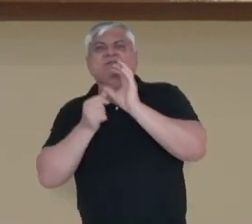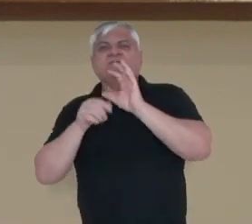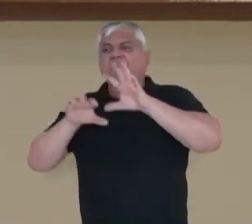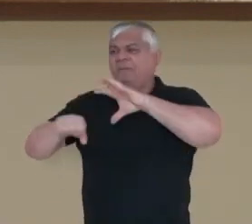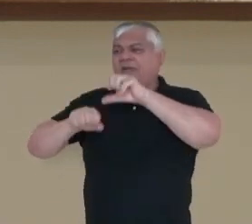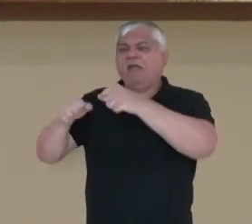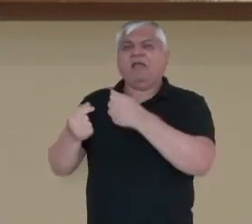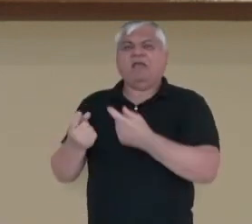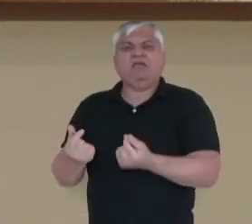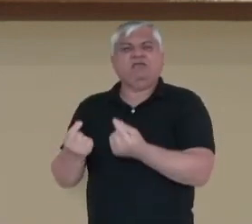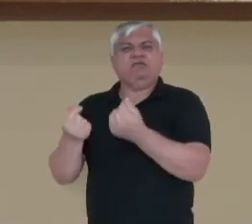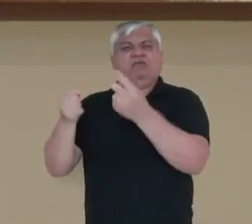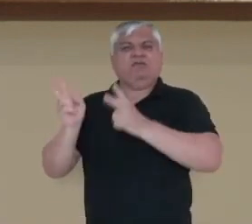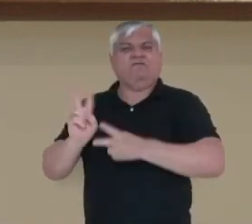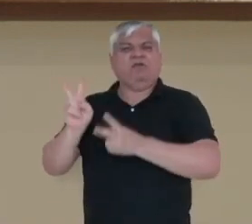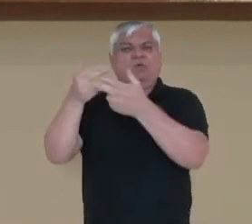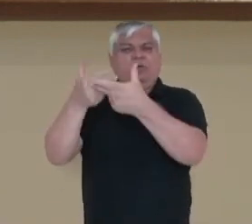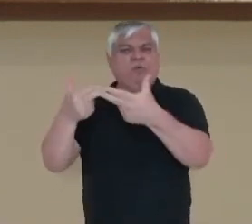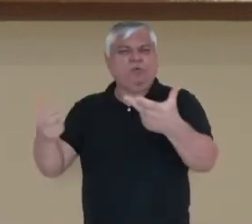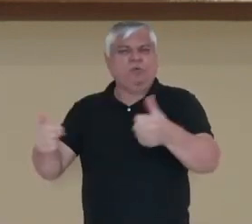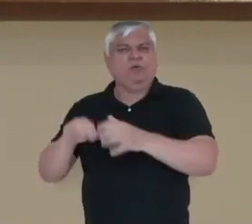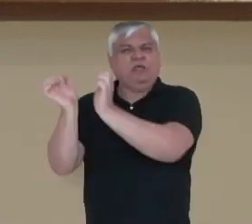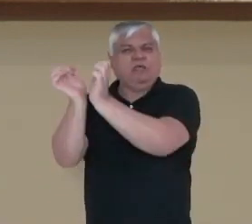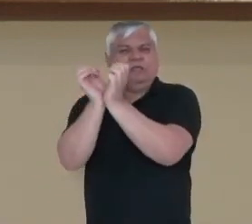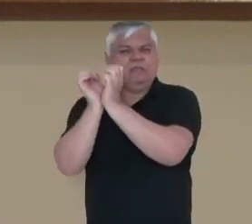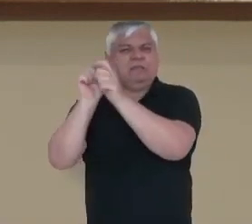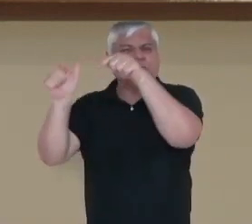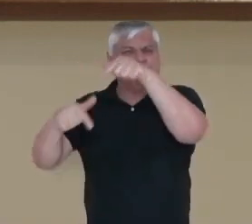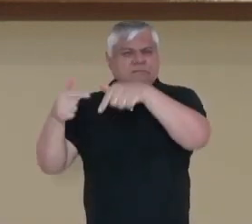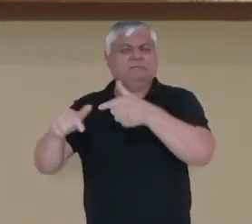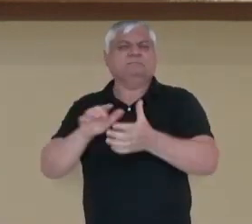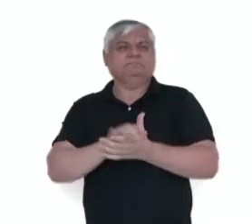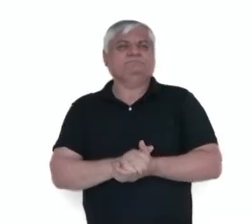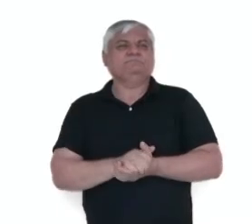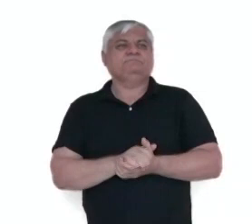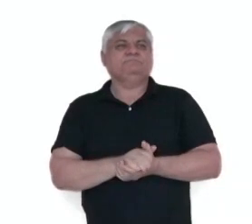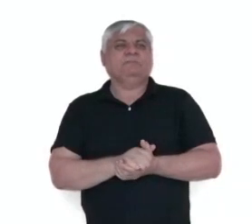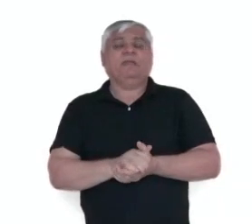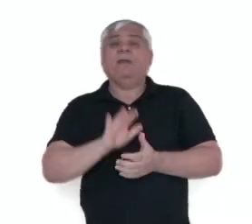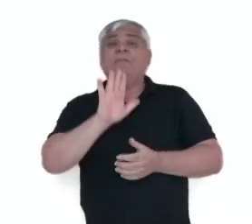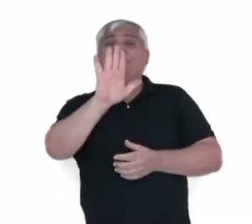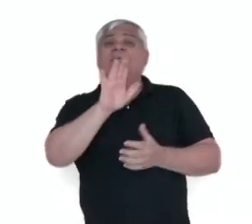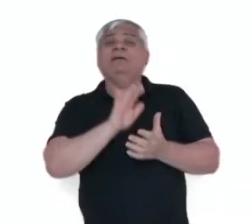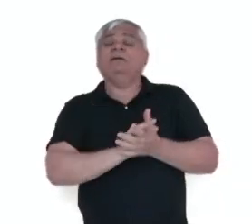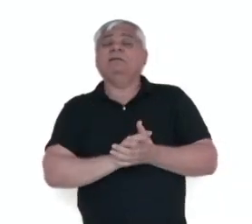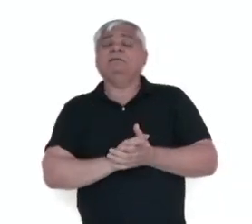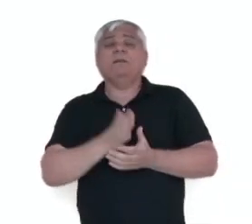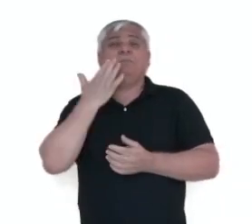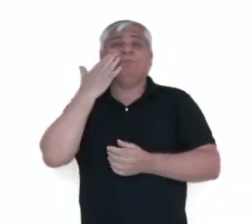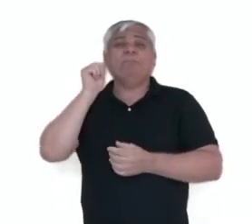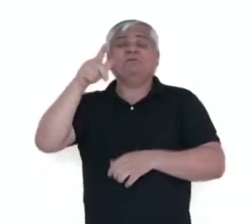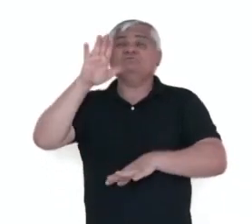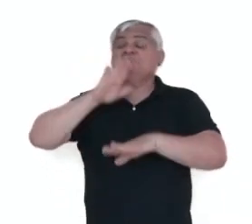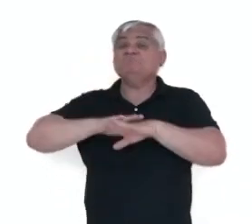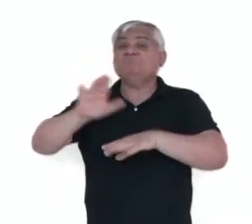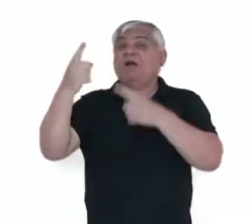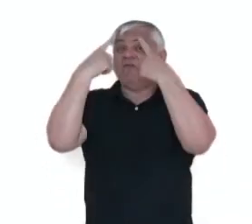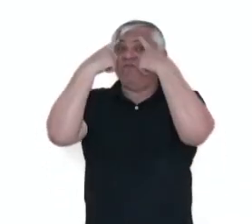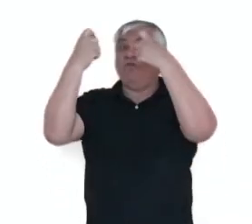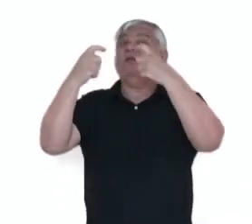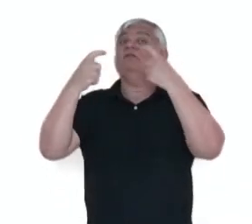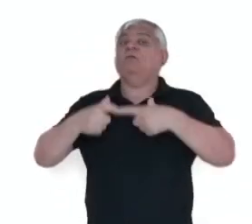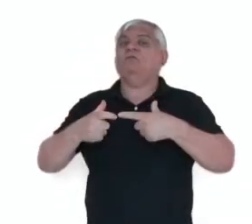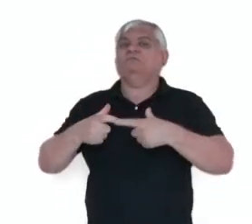dominar o continente africano e o continente asiático. Mas onde ela teve o domínio mais sangrento foi na